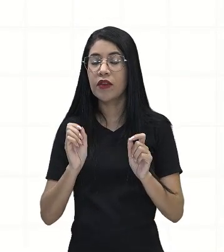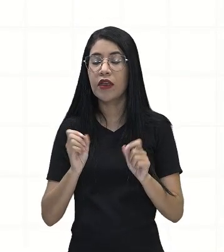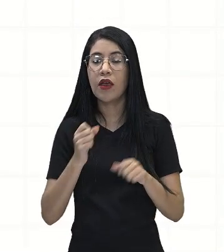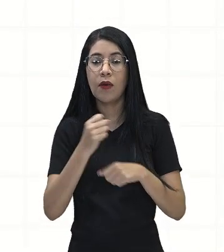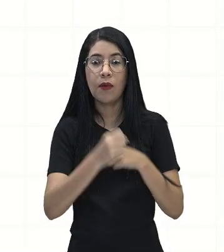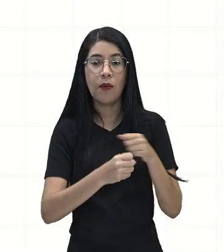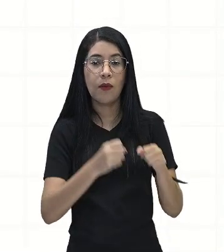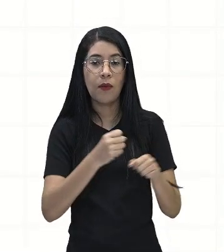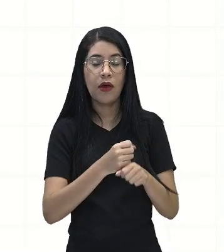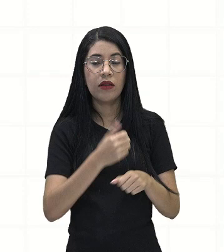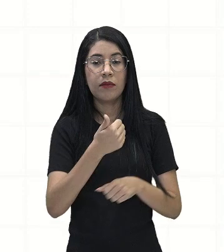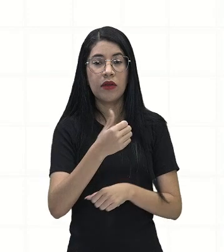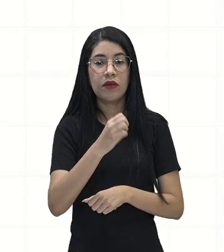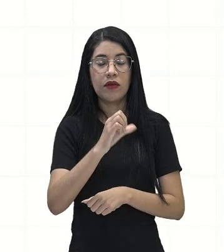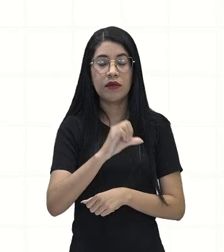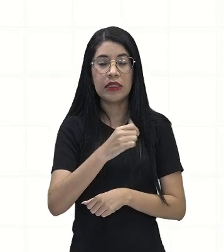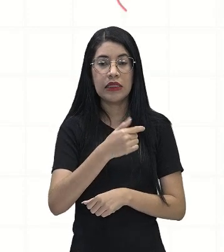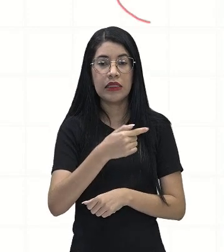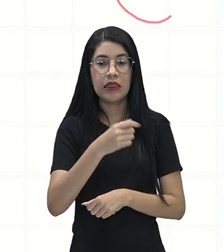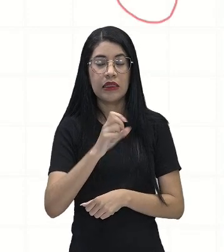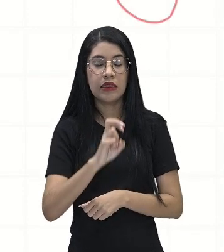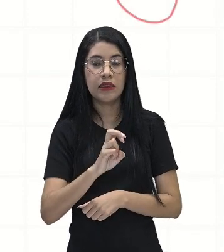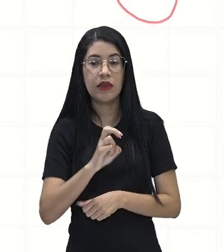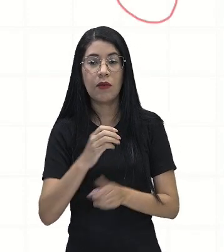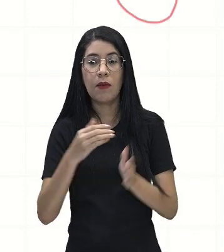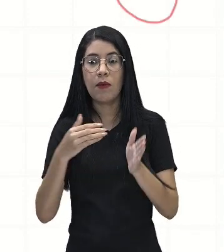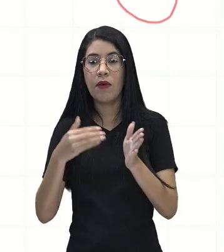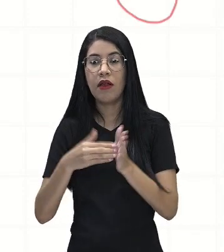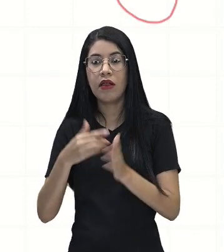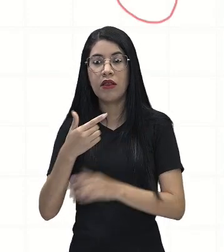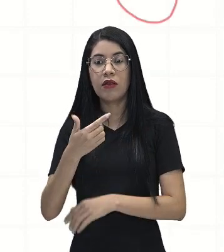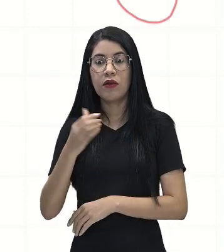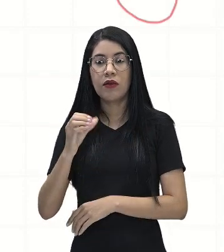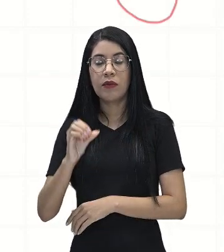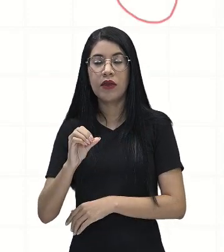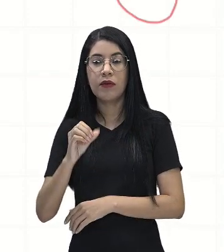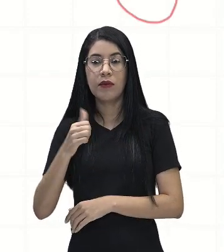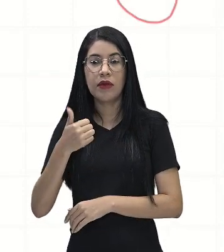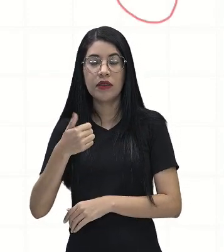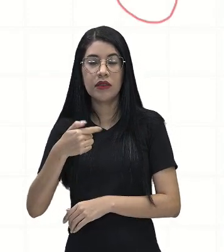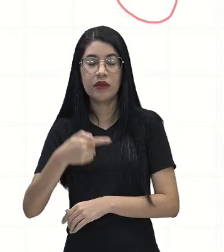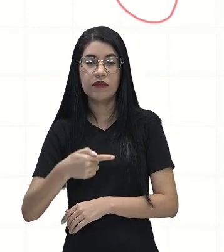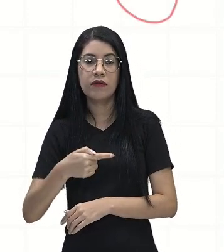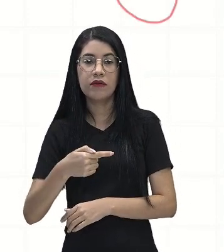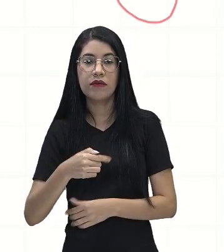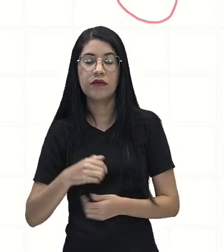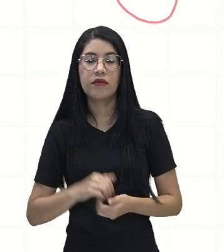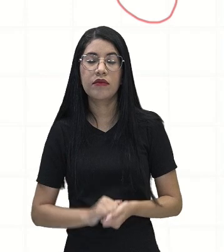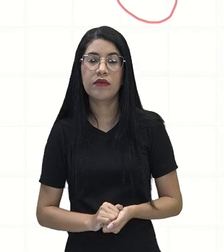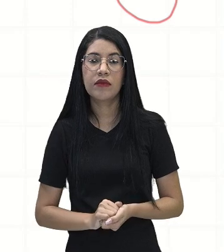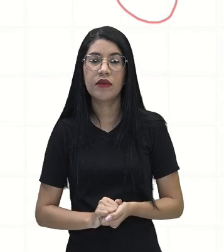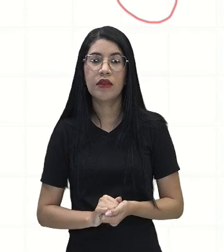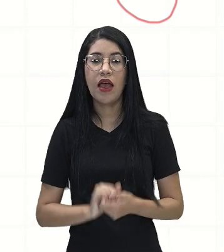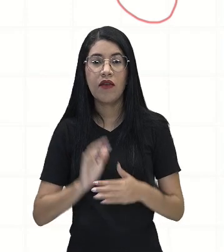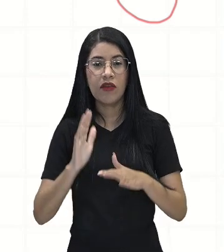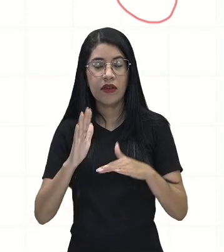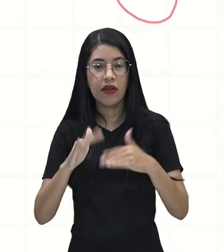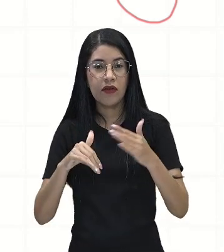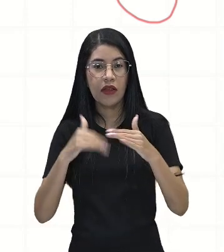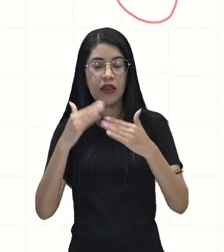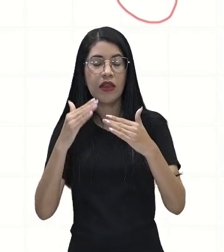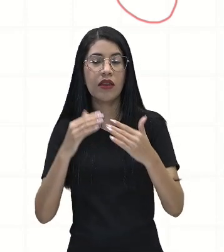de 1975 até o ano de 2017. A evolução do número